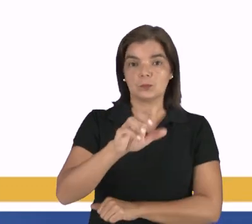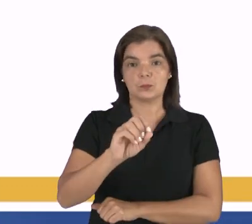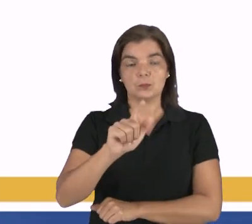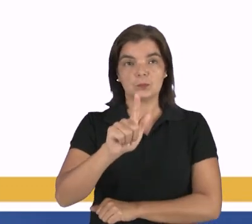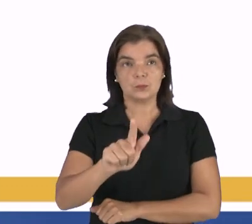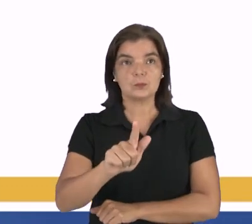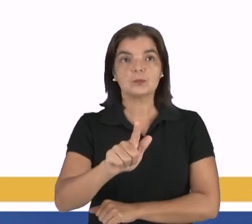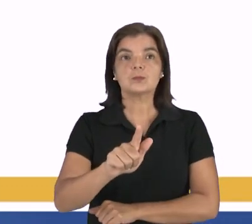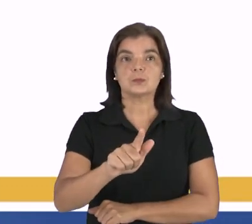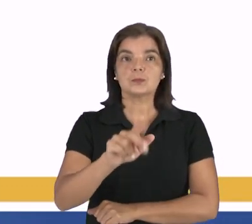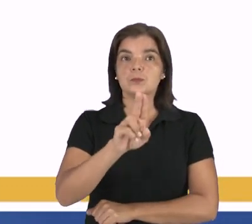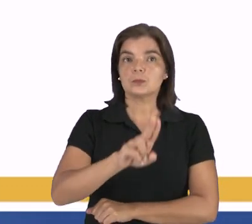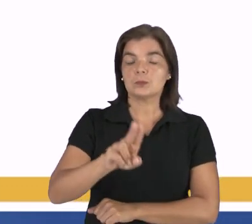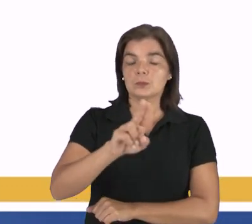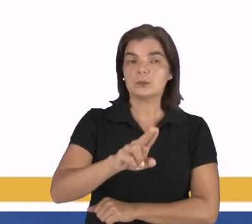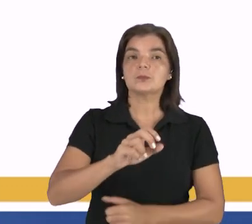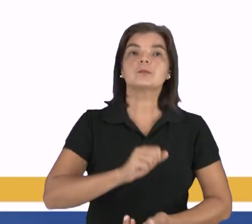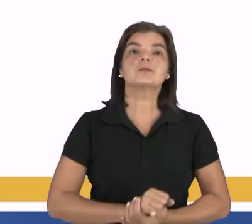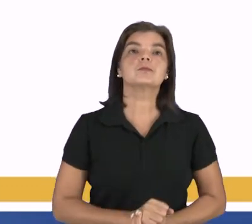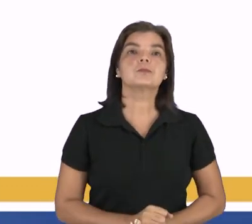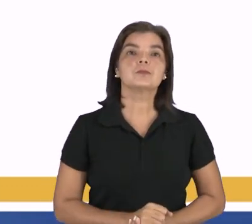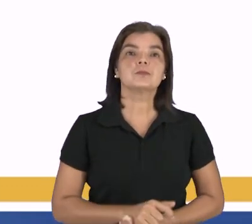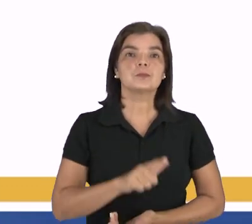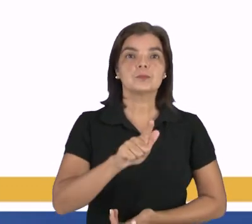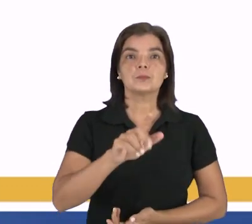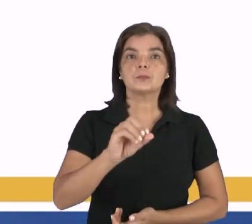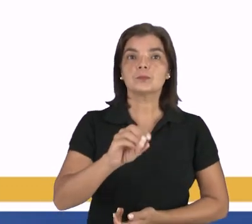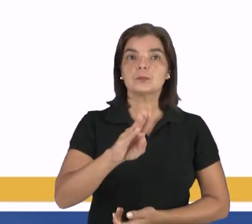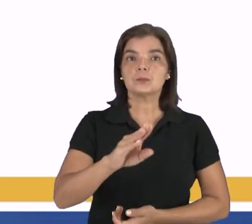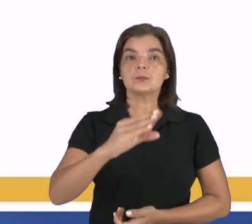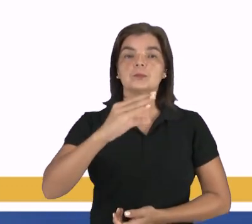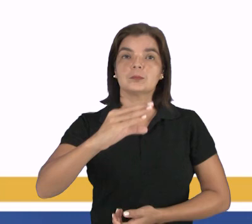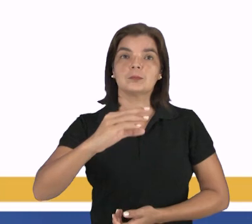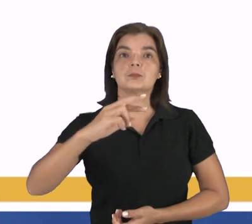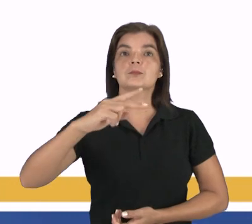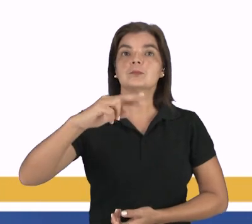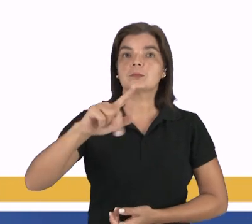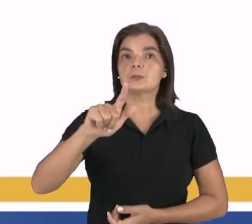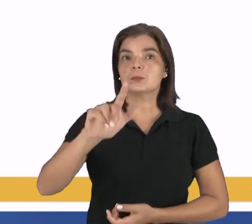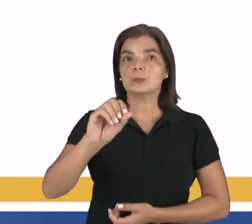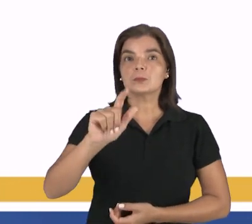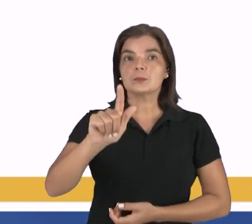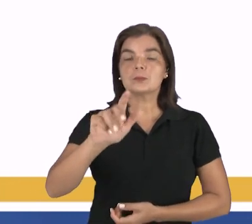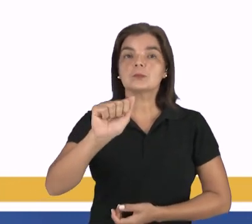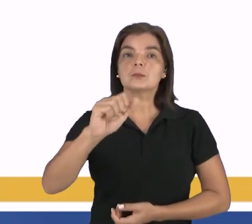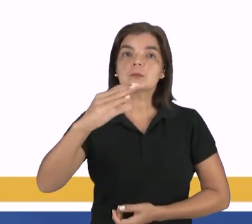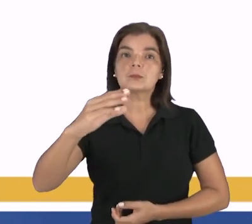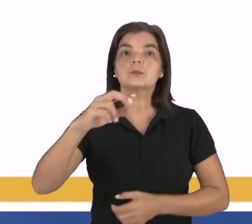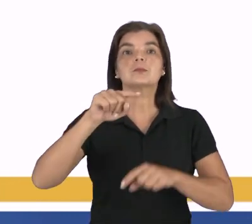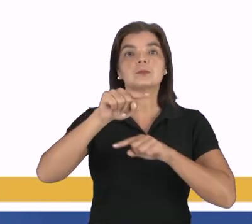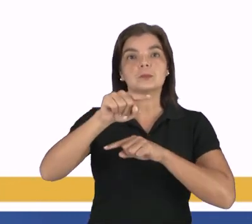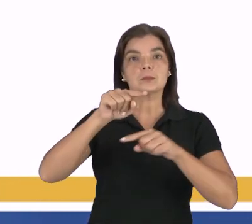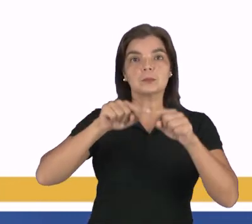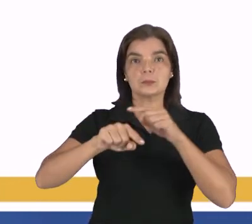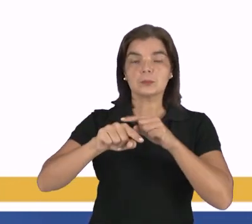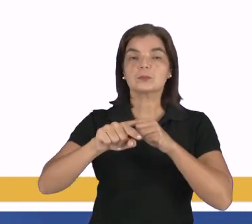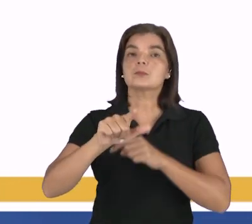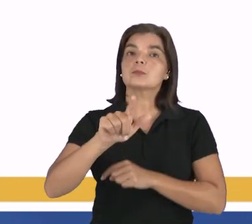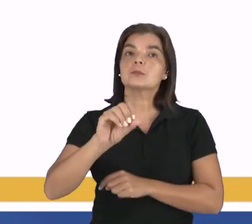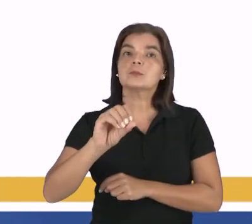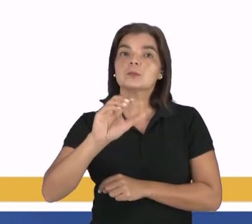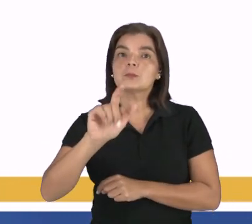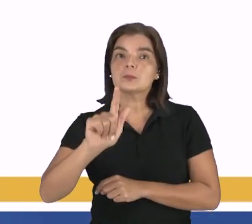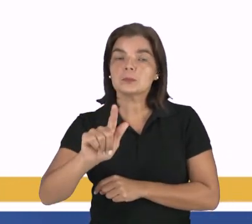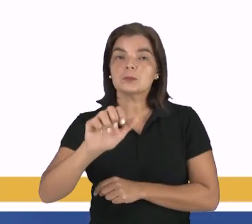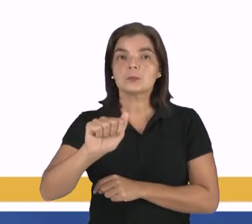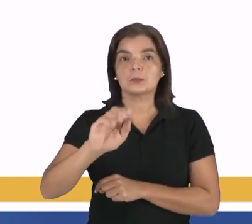de um logaritmo usando a seguinte relação, que o log de C na base B é igual ao